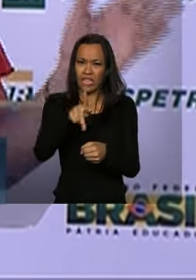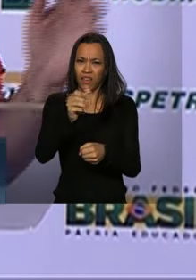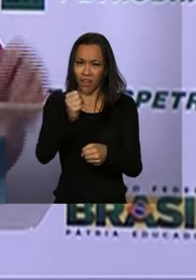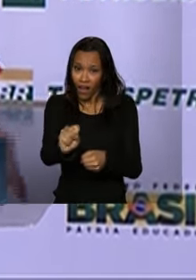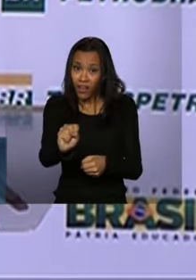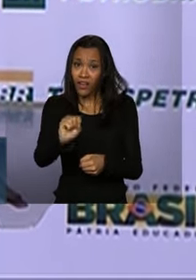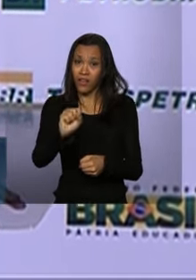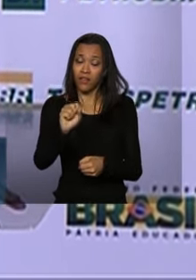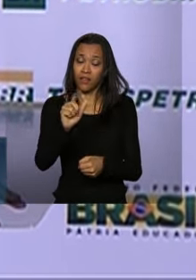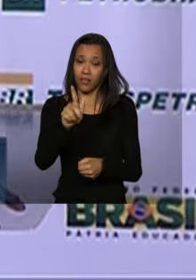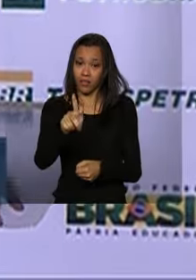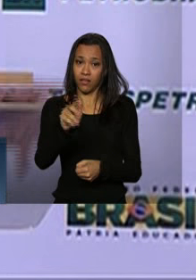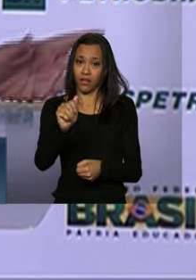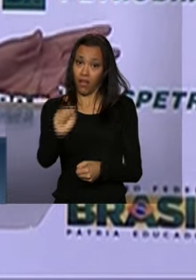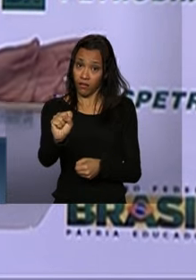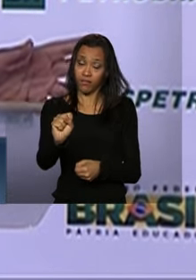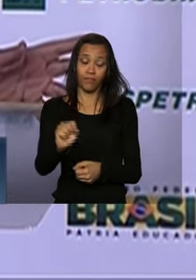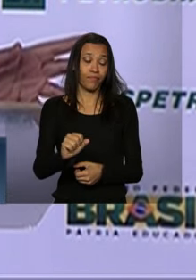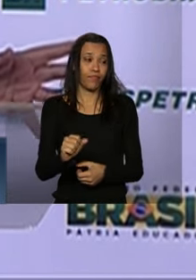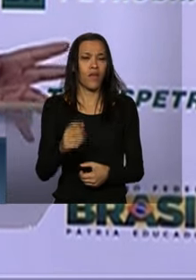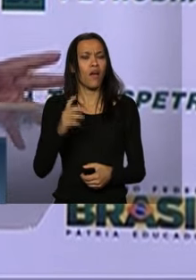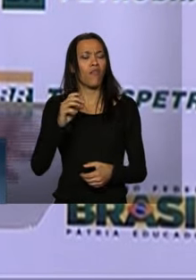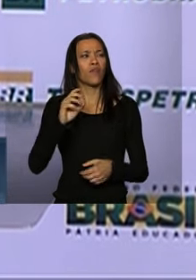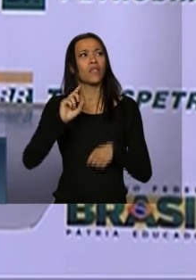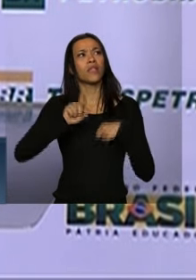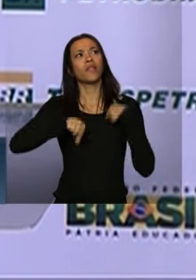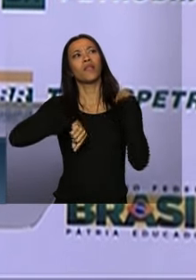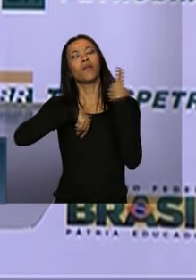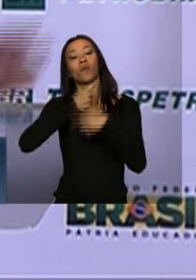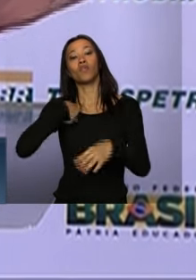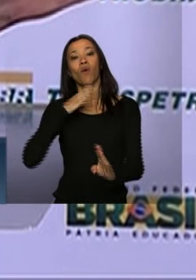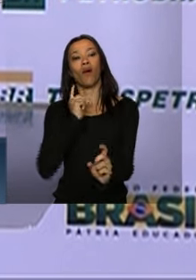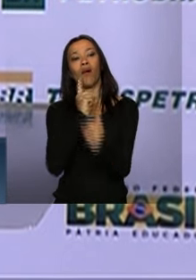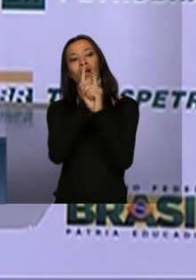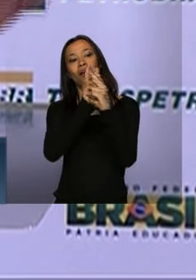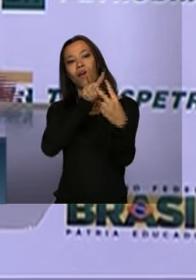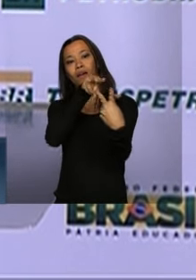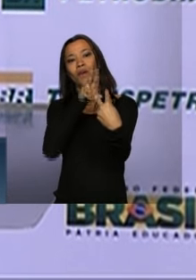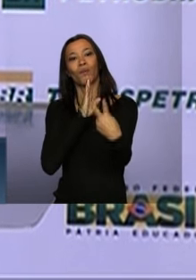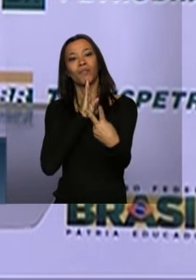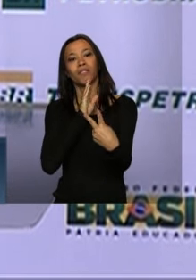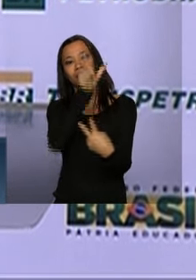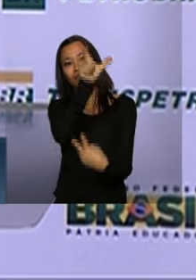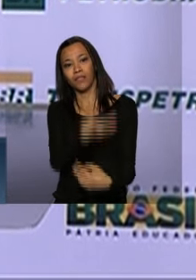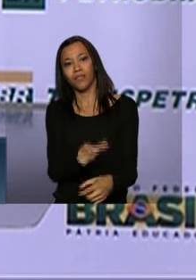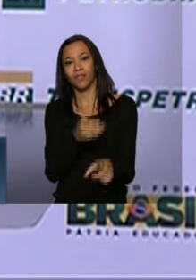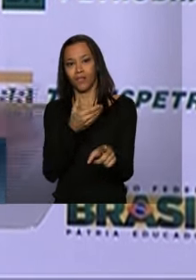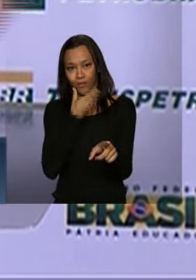Foi aí que eu conheci, inclusive, o Ariovaldo do Sinaval,